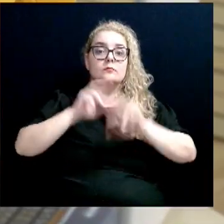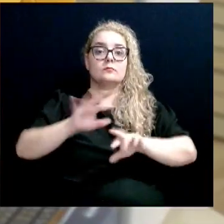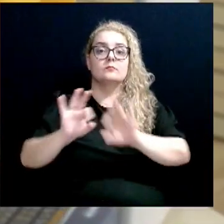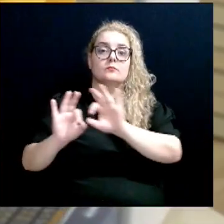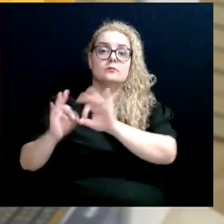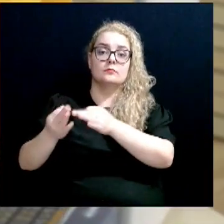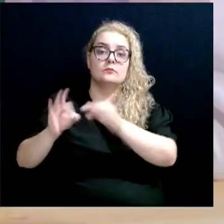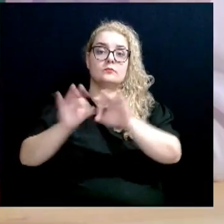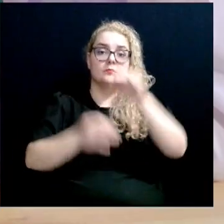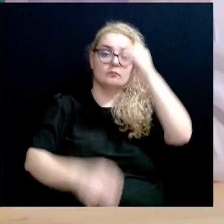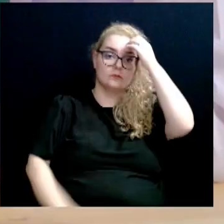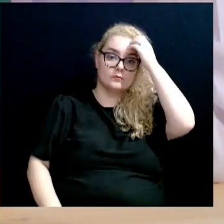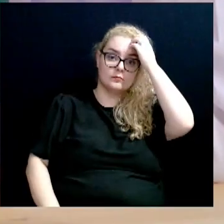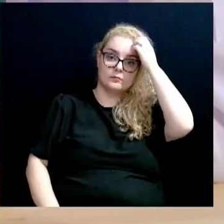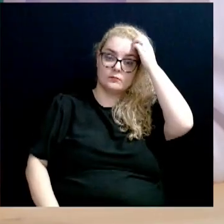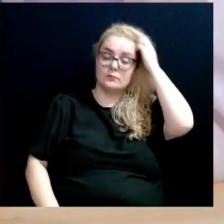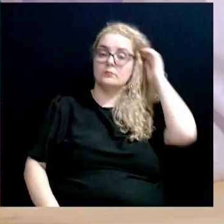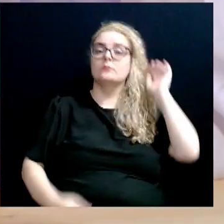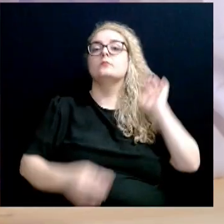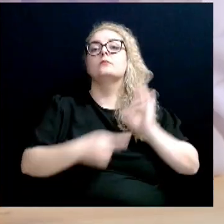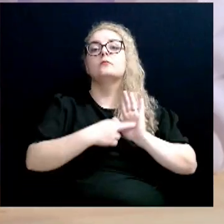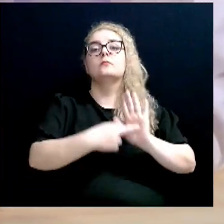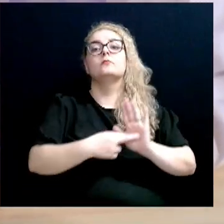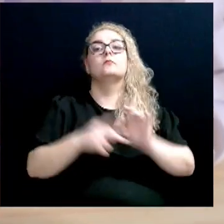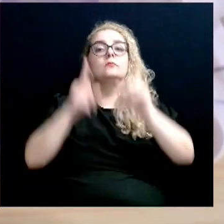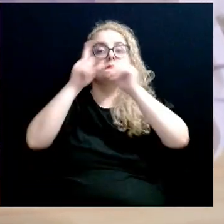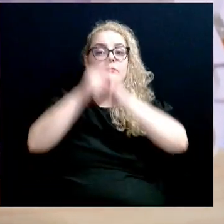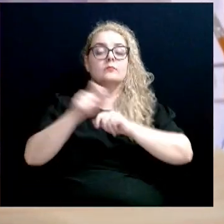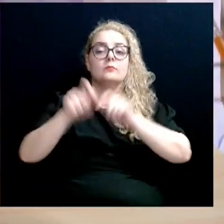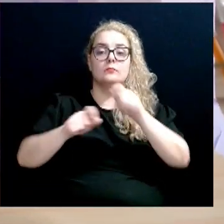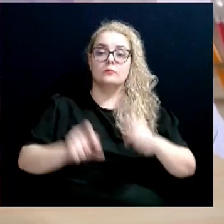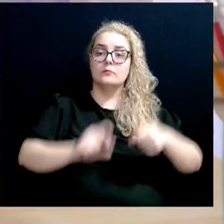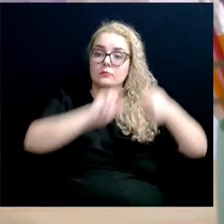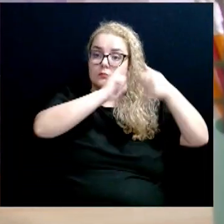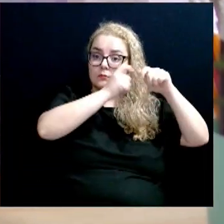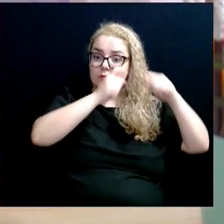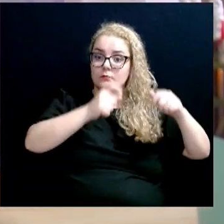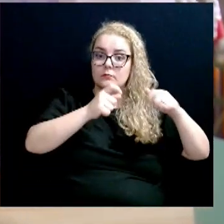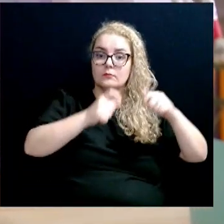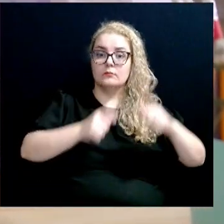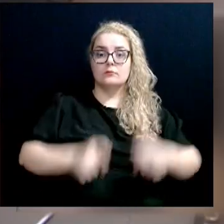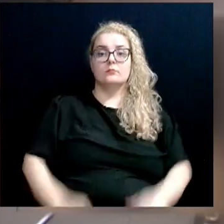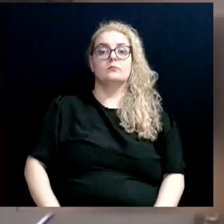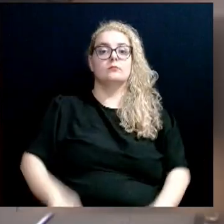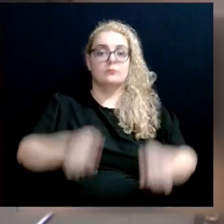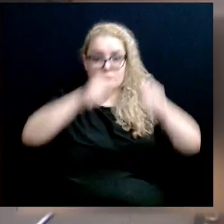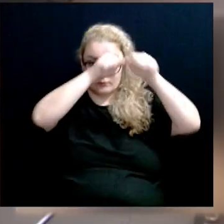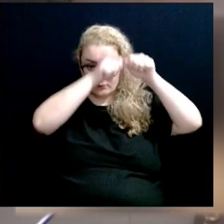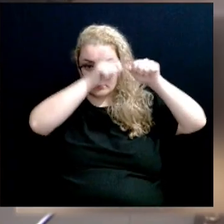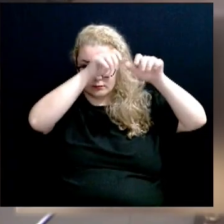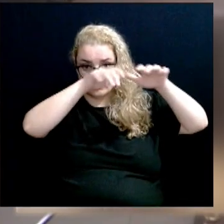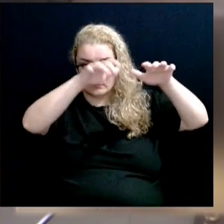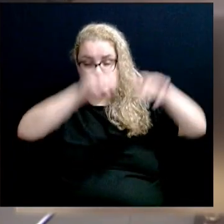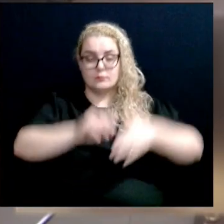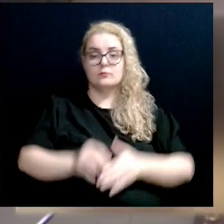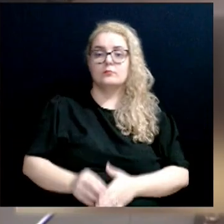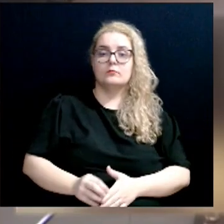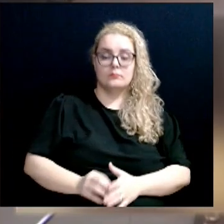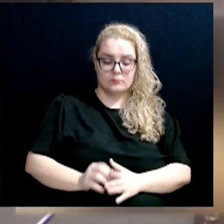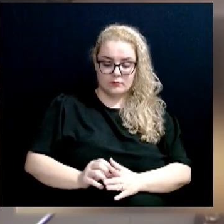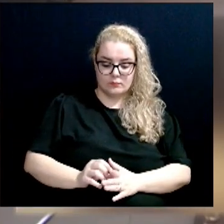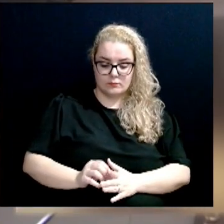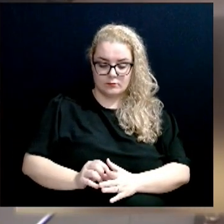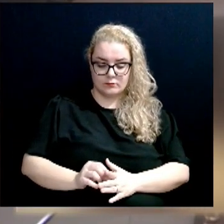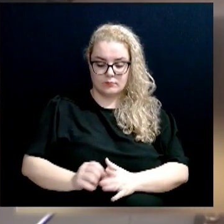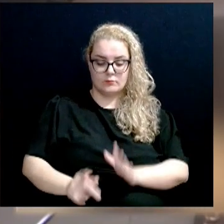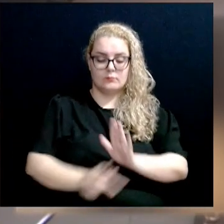ainda representa um desafio para pessoas com transtorno do espectro autista. Um projeto apresentado na Câmara Municipal de Campinas propõe